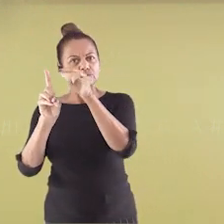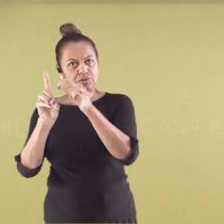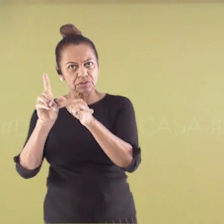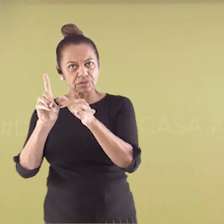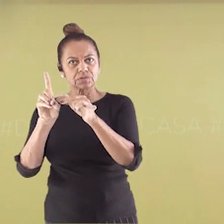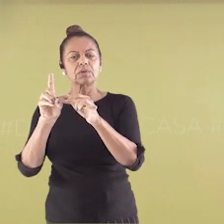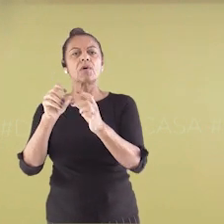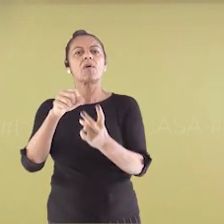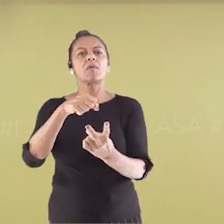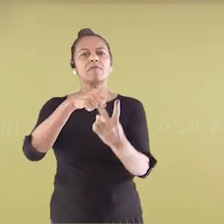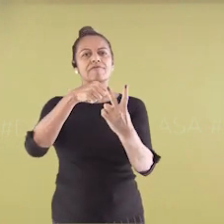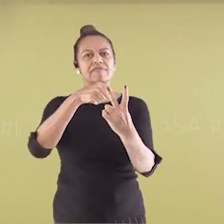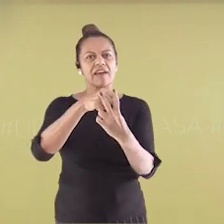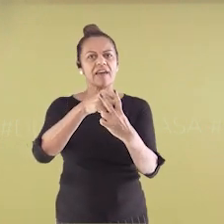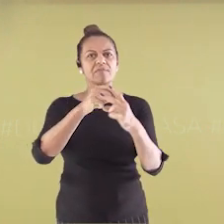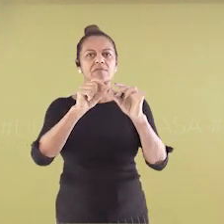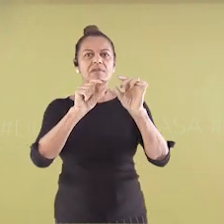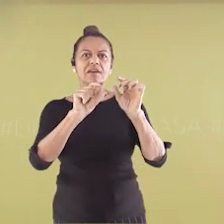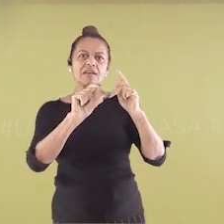predicado, ok?